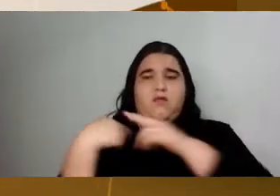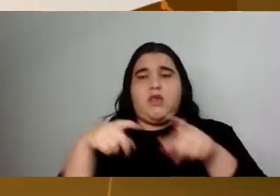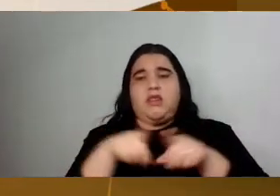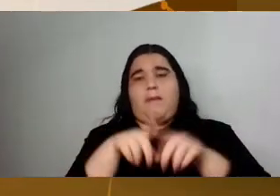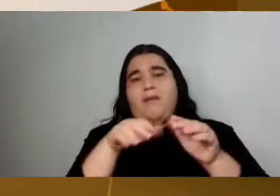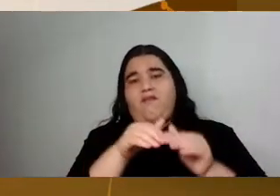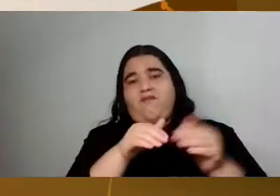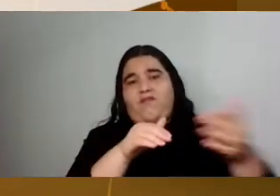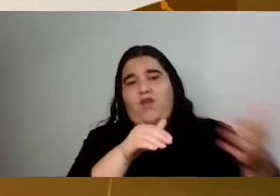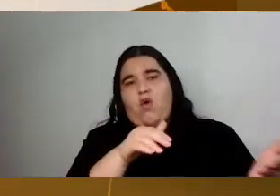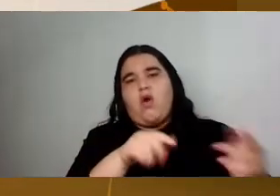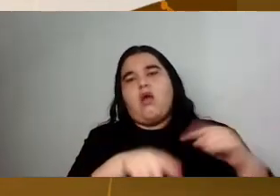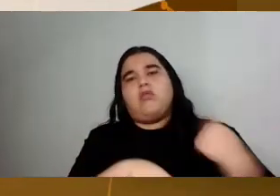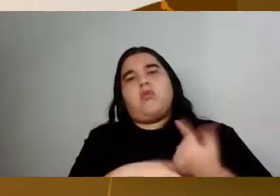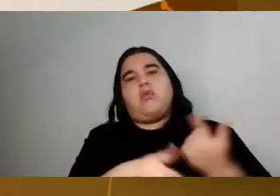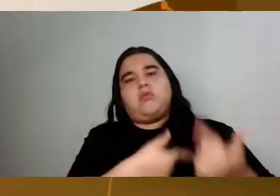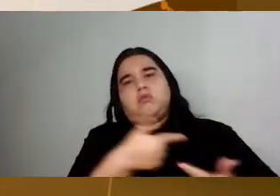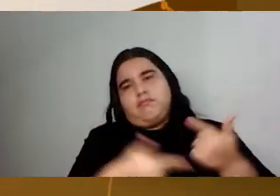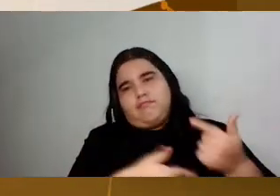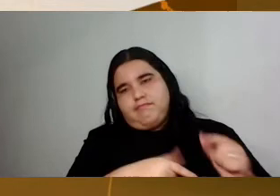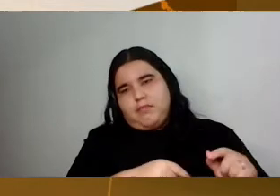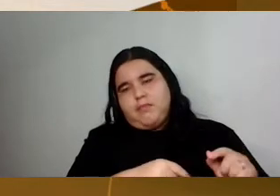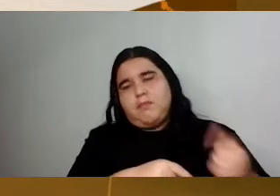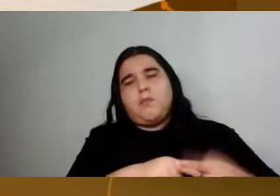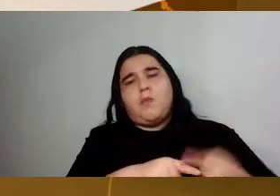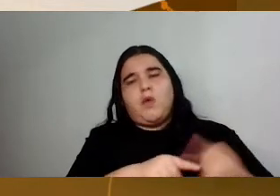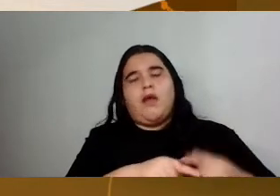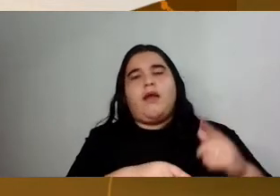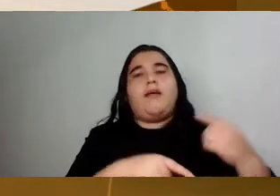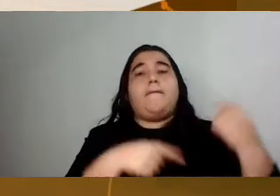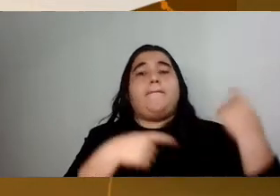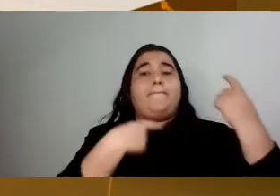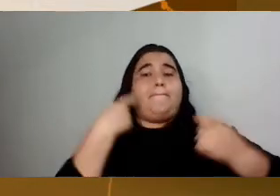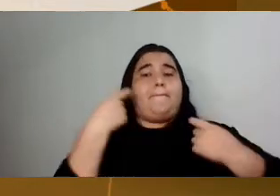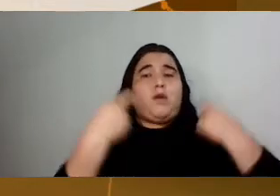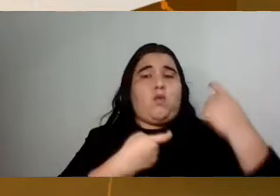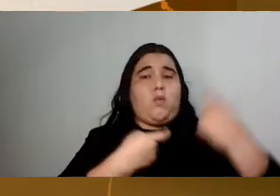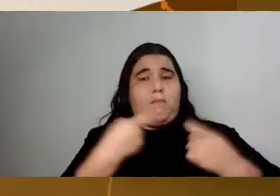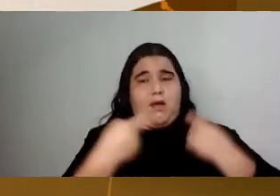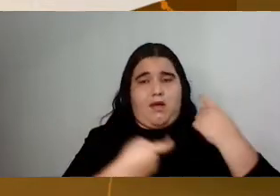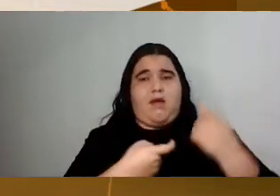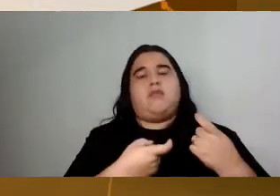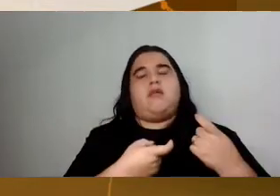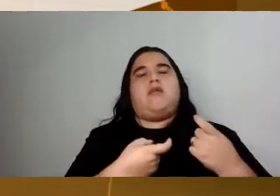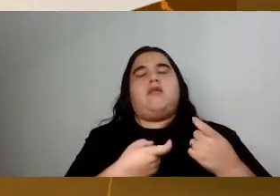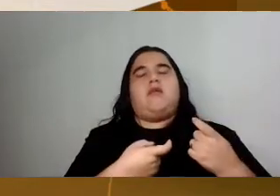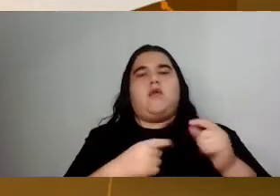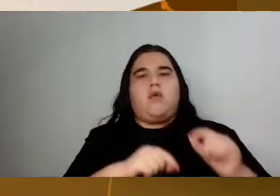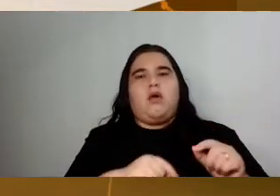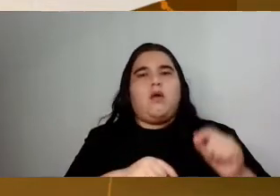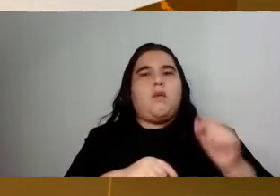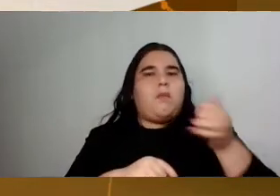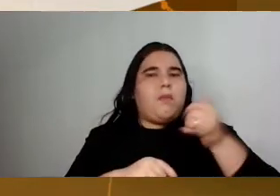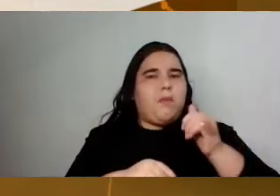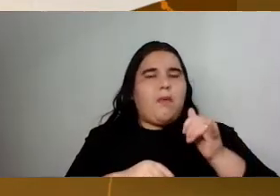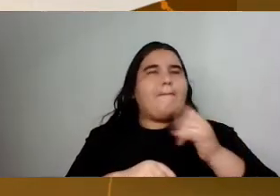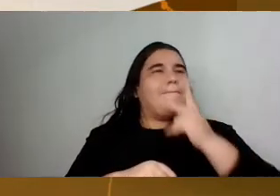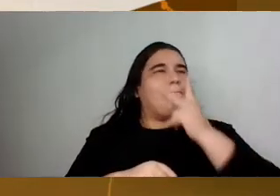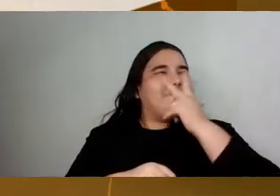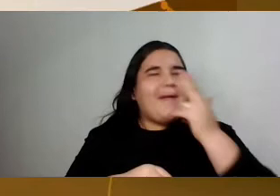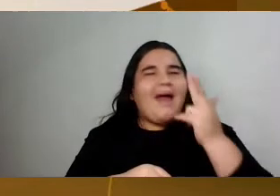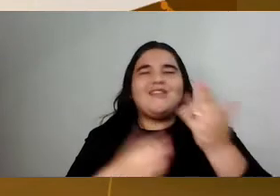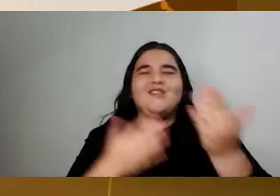grande preocupação para que o equipamento que está sendo tratado, energizado, como se fosse uma hemodiálise no ser humano, né? Nós temos